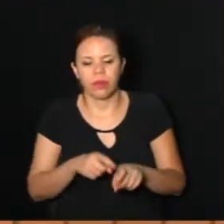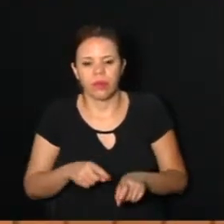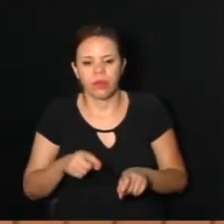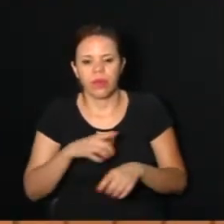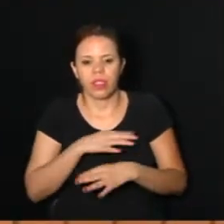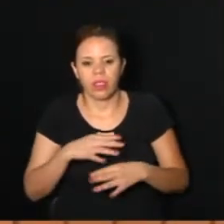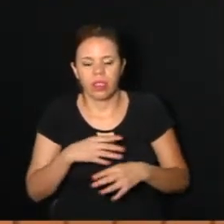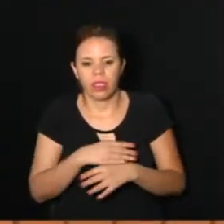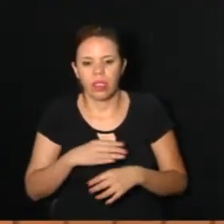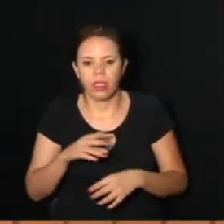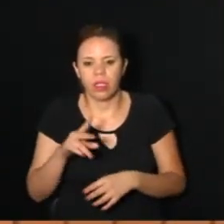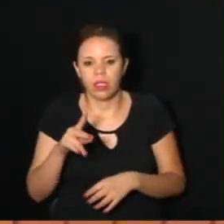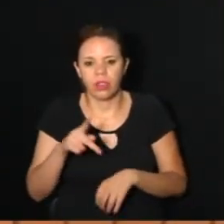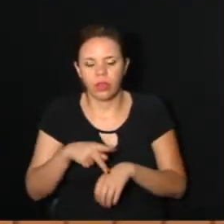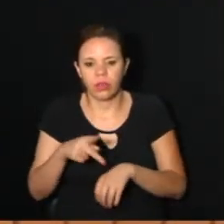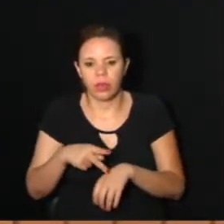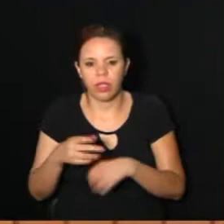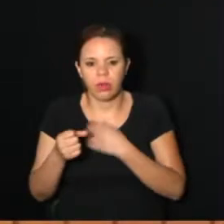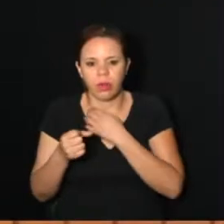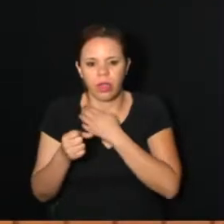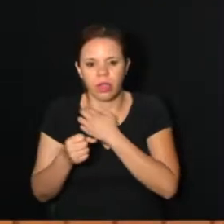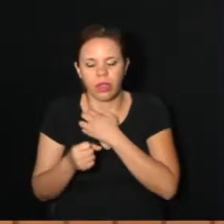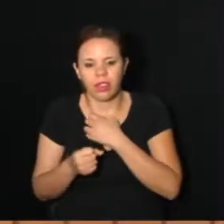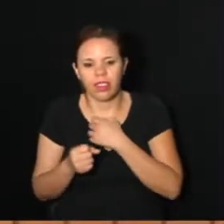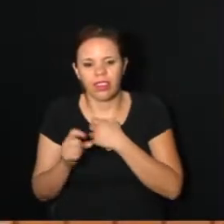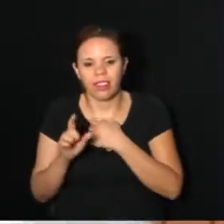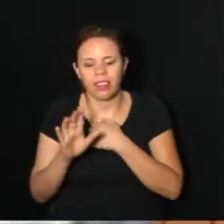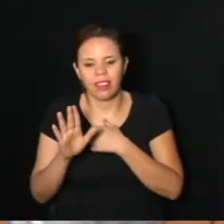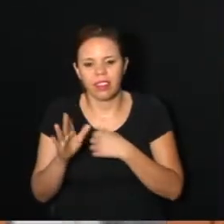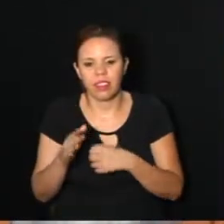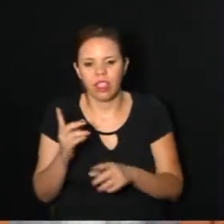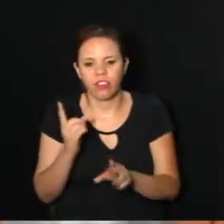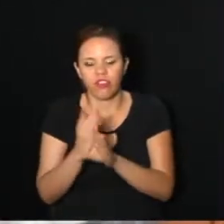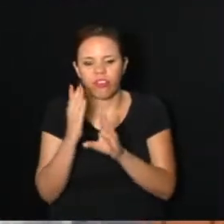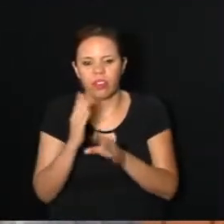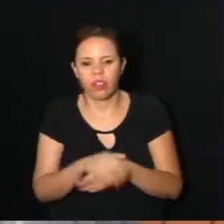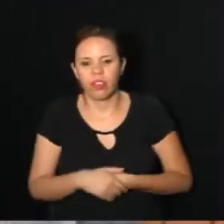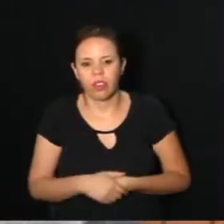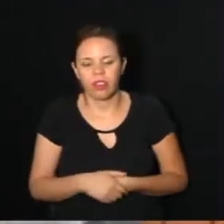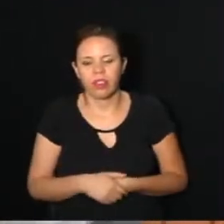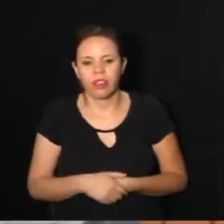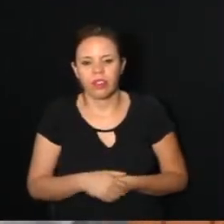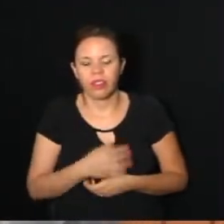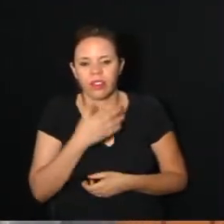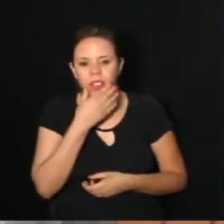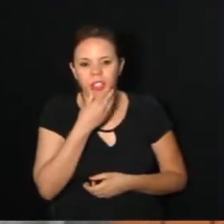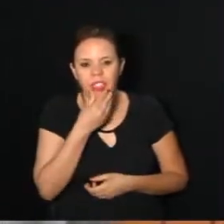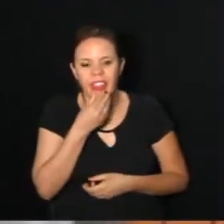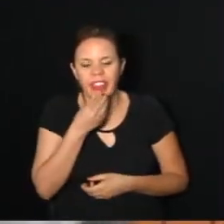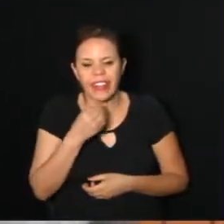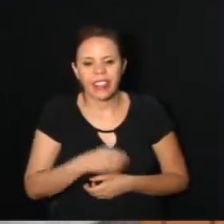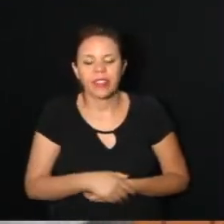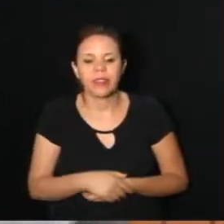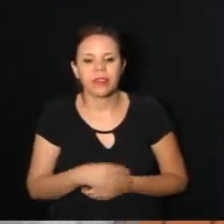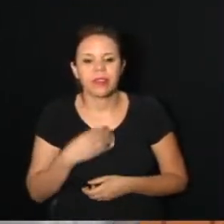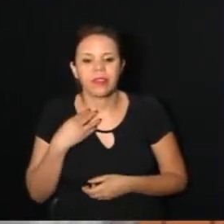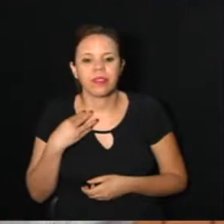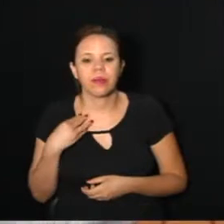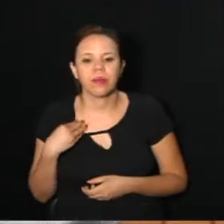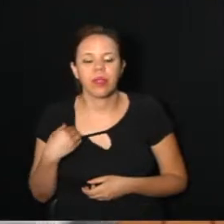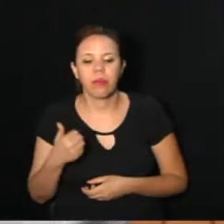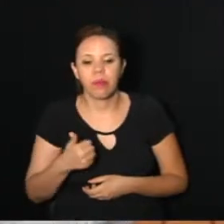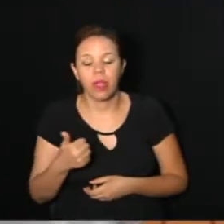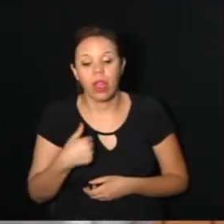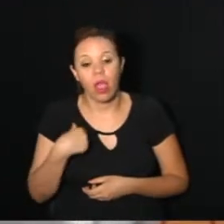ele? Você sumiu mesmo, hein, cara? Ele estava sempre na discussão em plano diretor. Olha, primeiro, eu